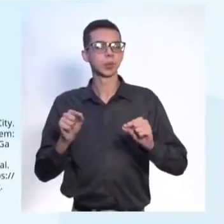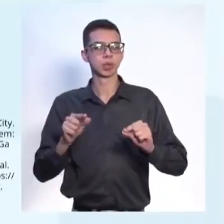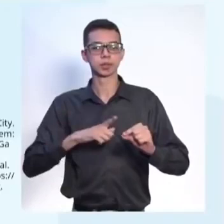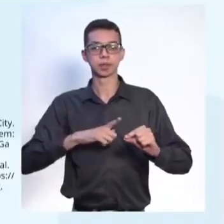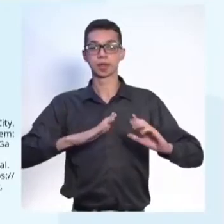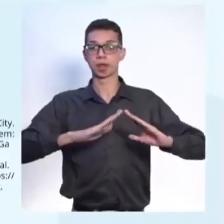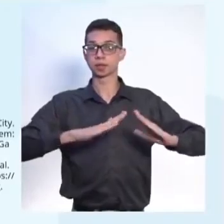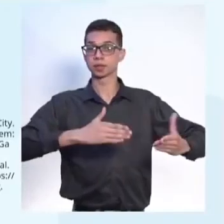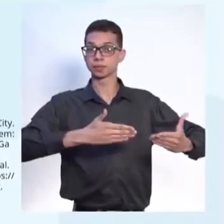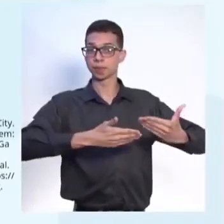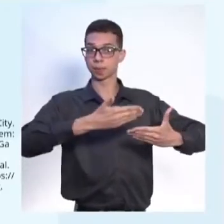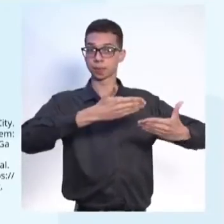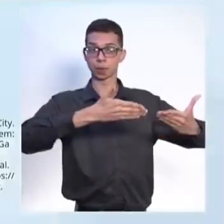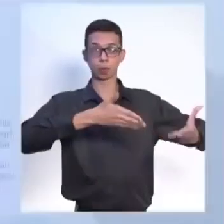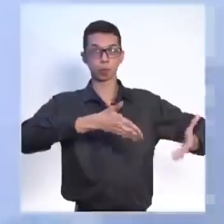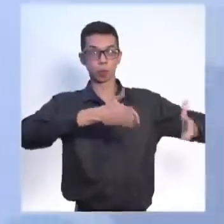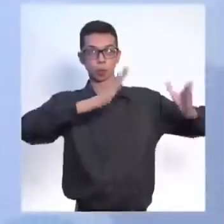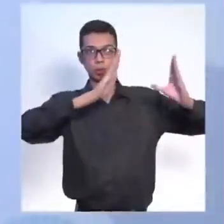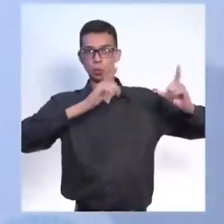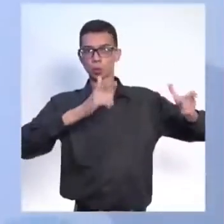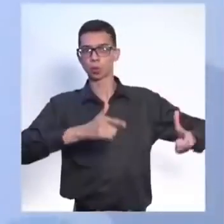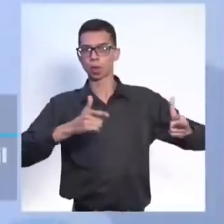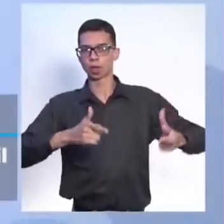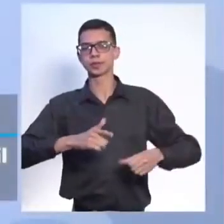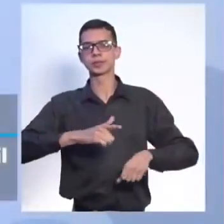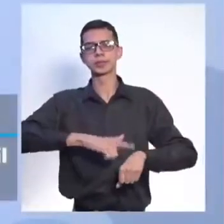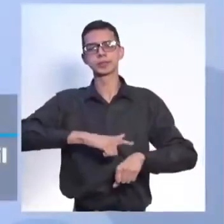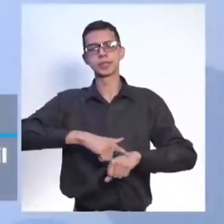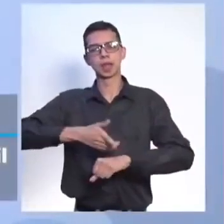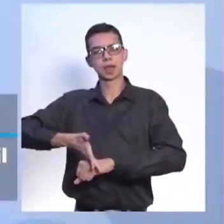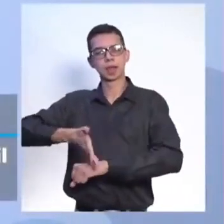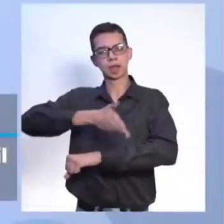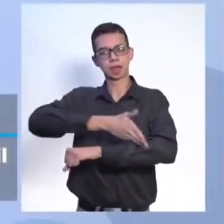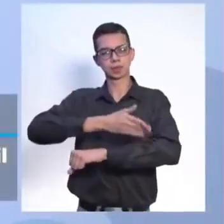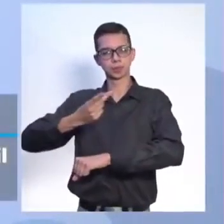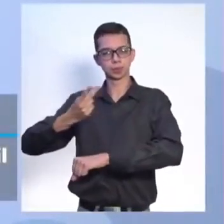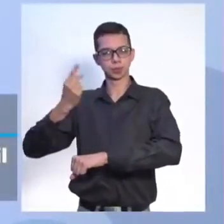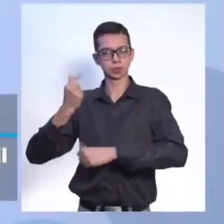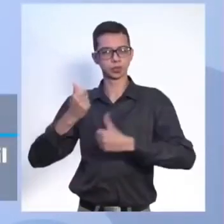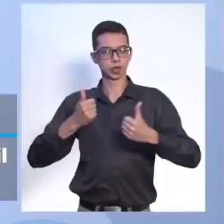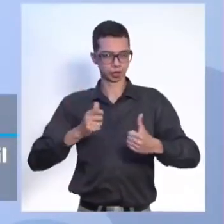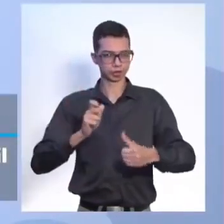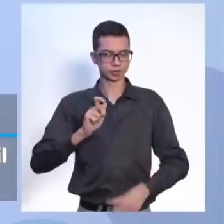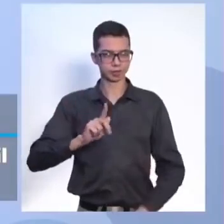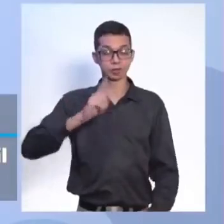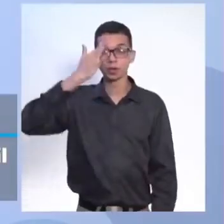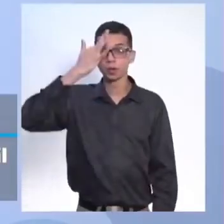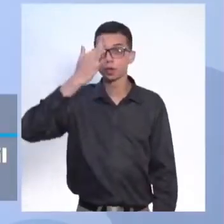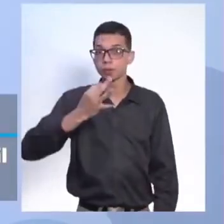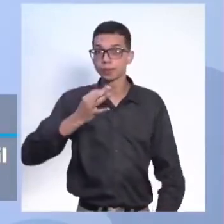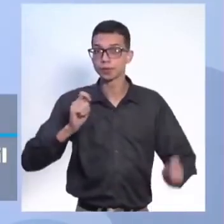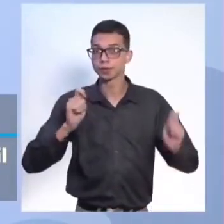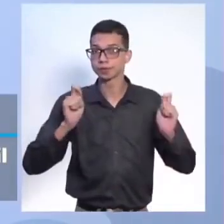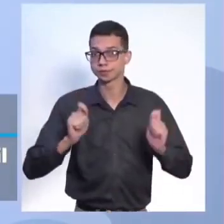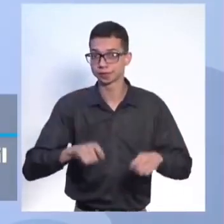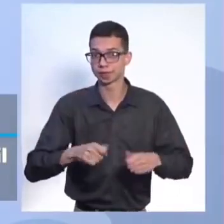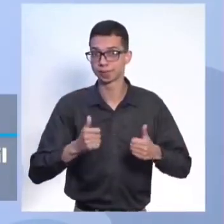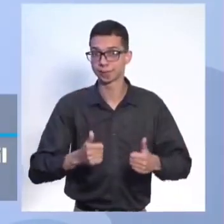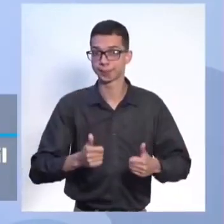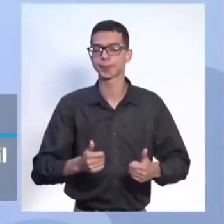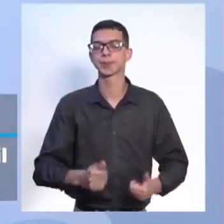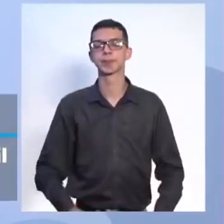casarões daquele período, ok? Deu para compreender? Então, nós temos aí,